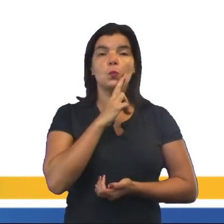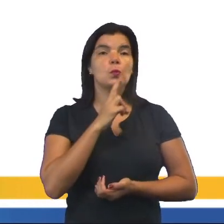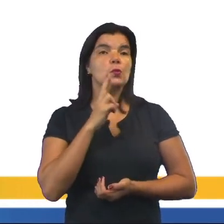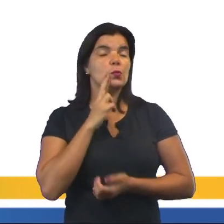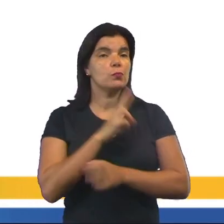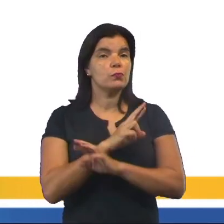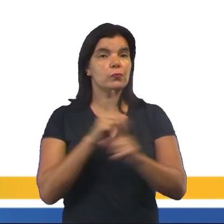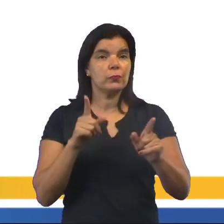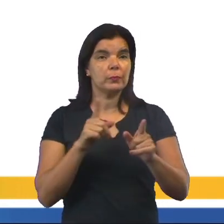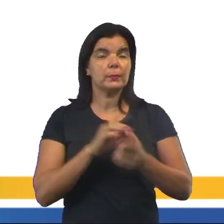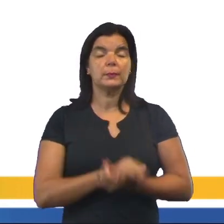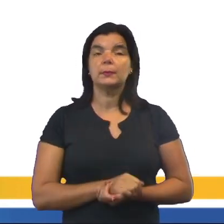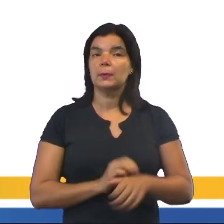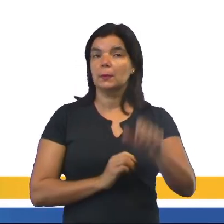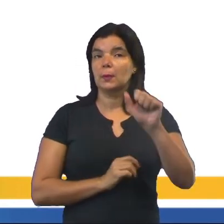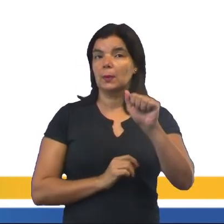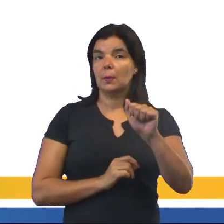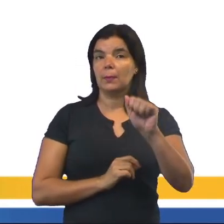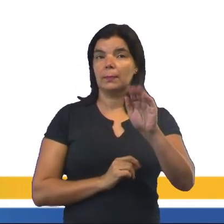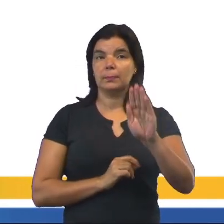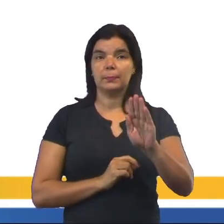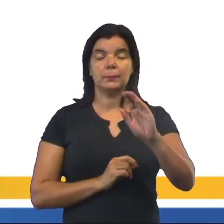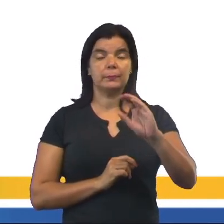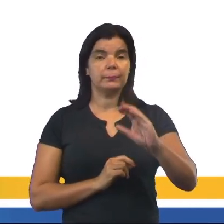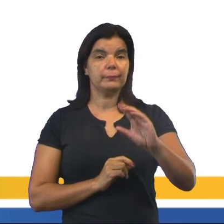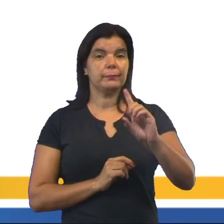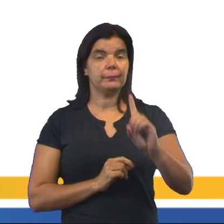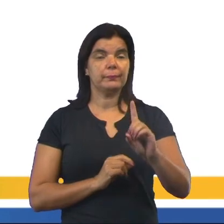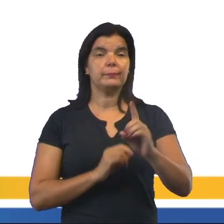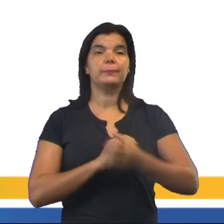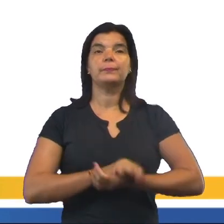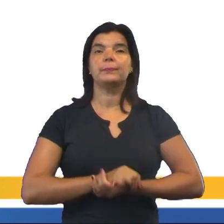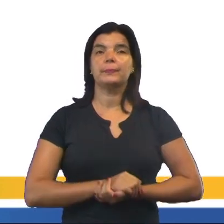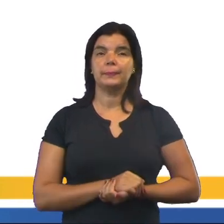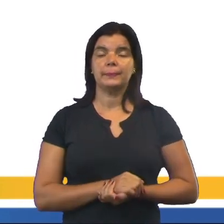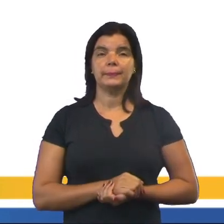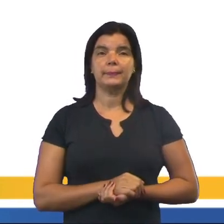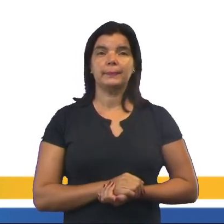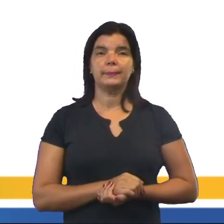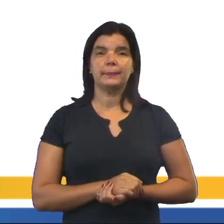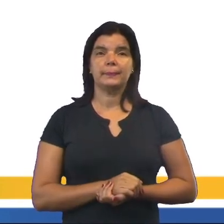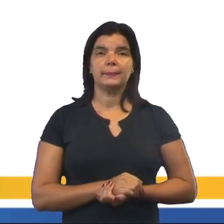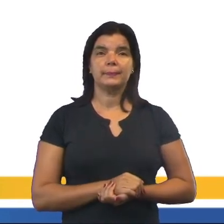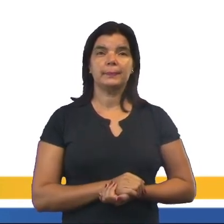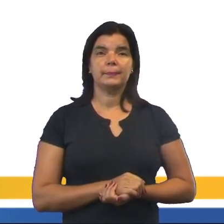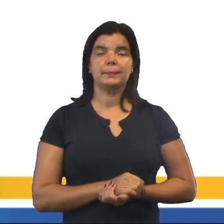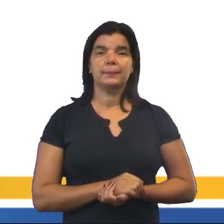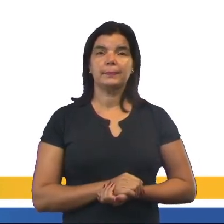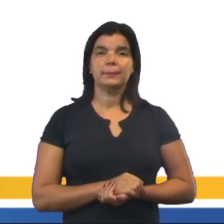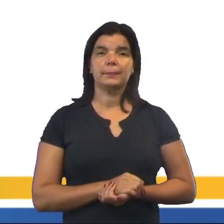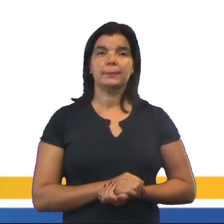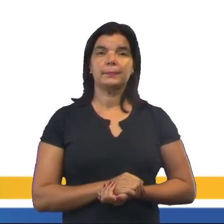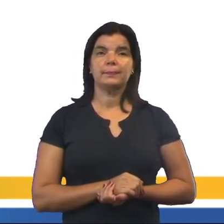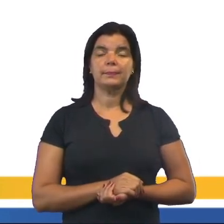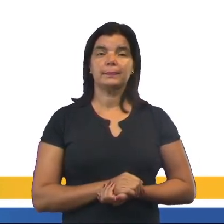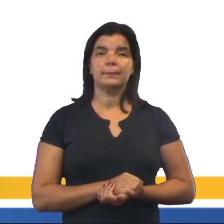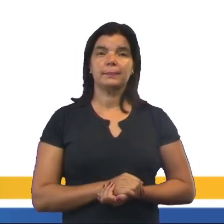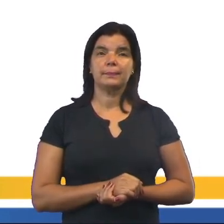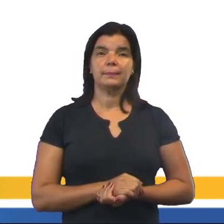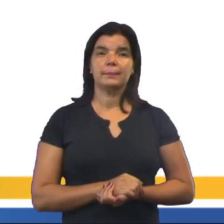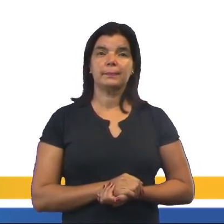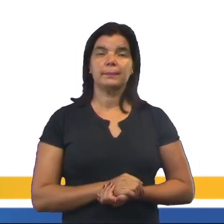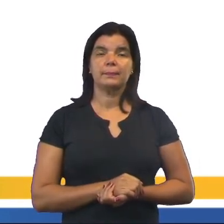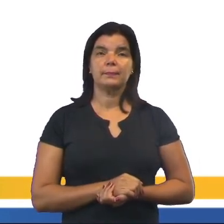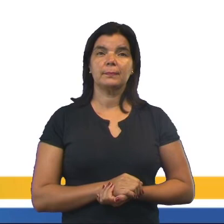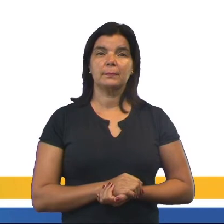diferente. E as opções são: letra A, 2 days ago. Letra B, in 3 days.